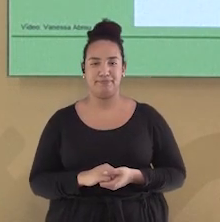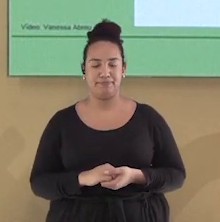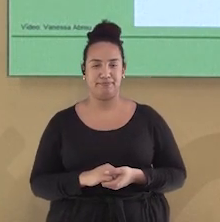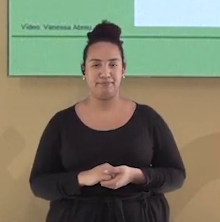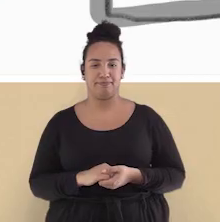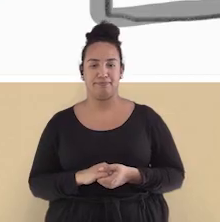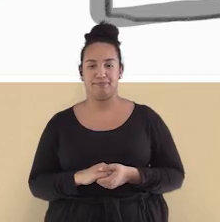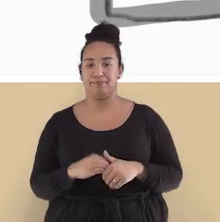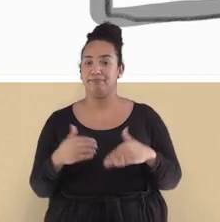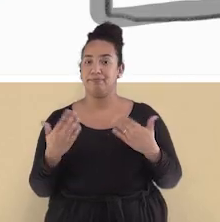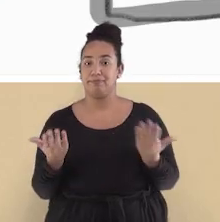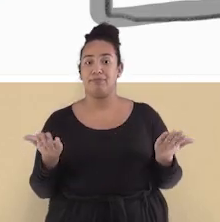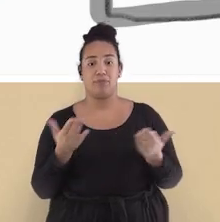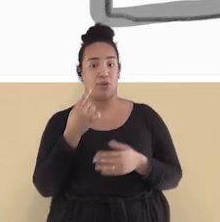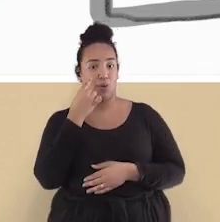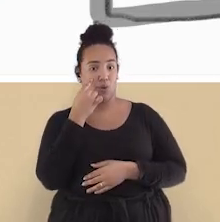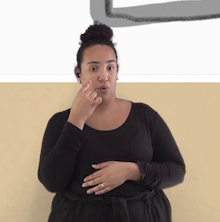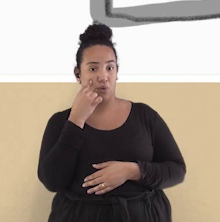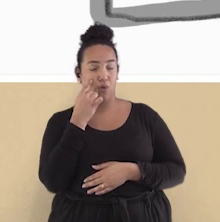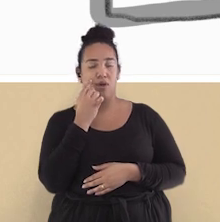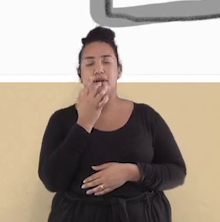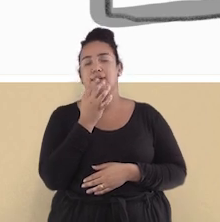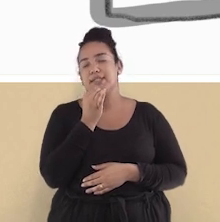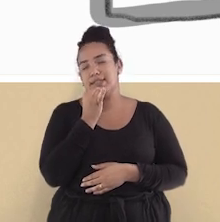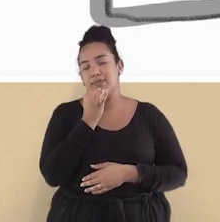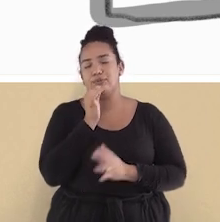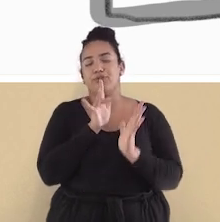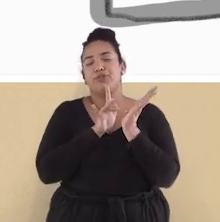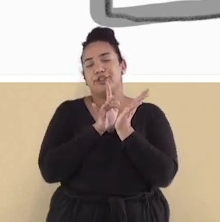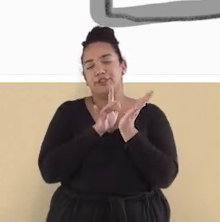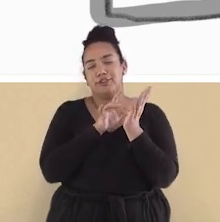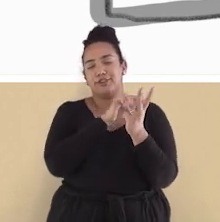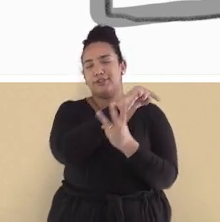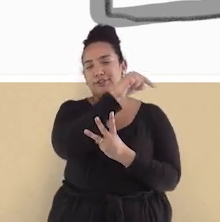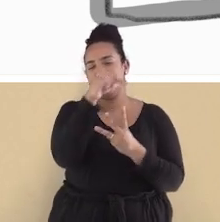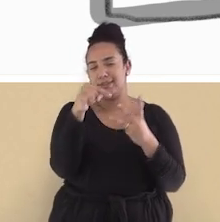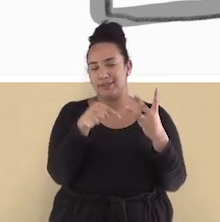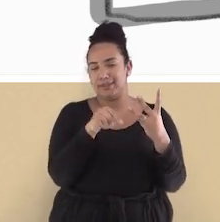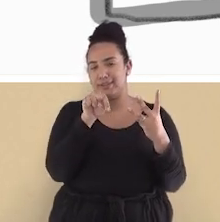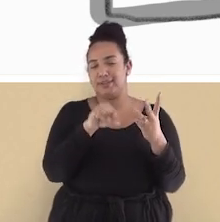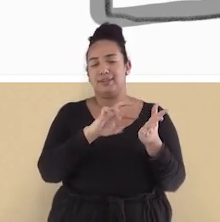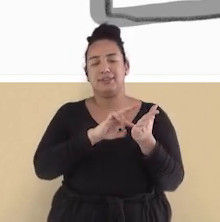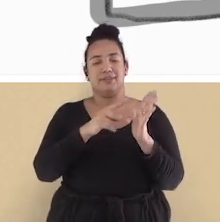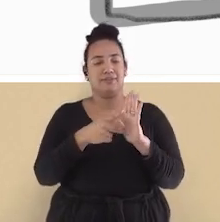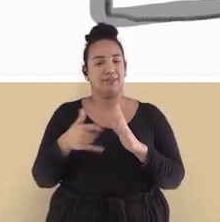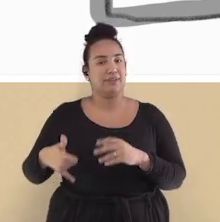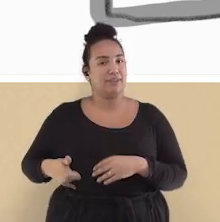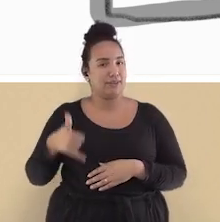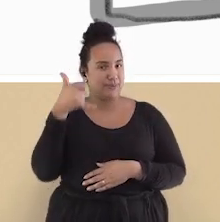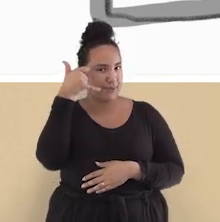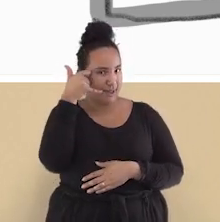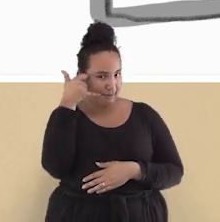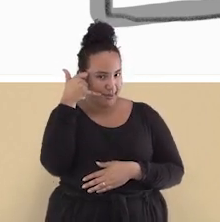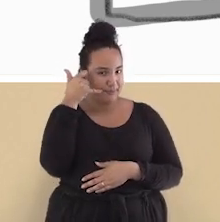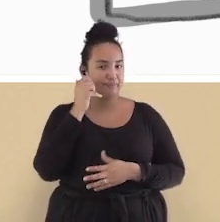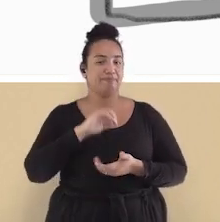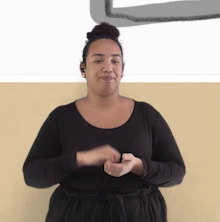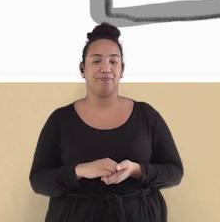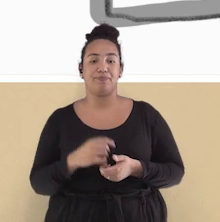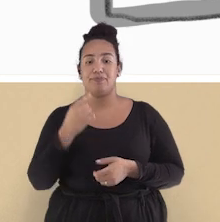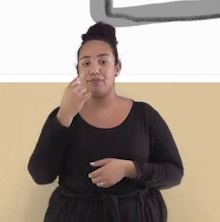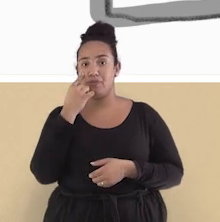vídeo a seguir. Olha só, vamos fingir que esses 3 desenhos representem